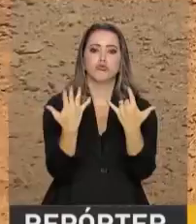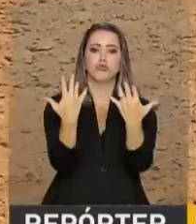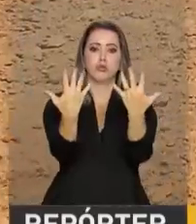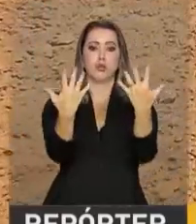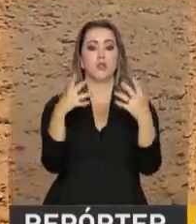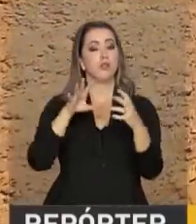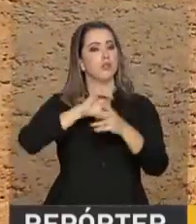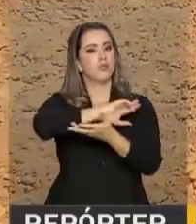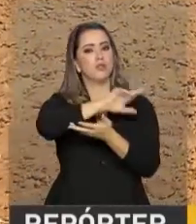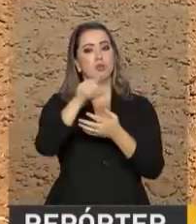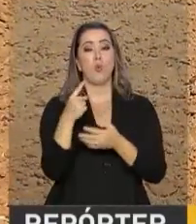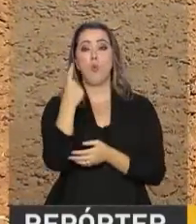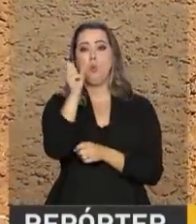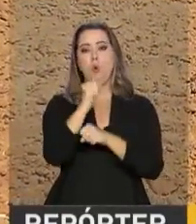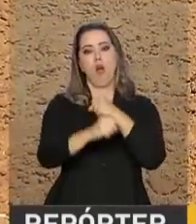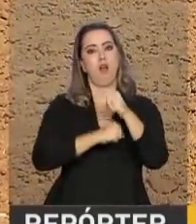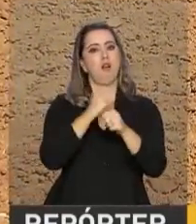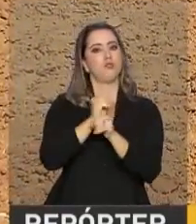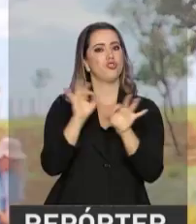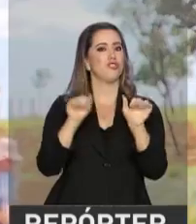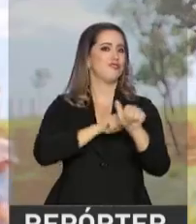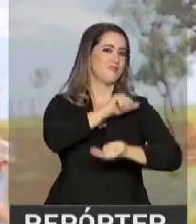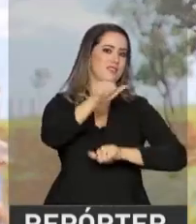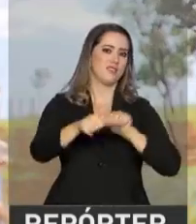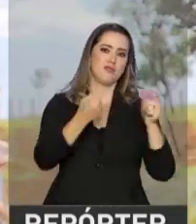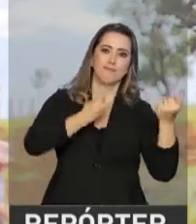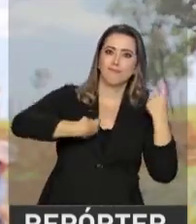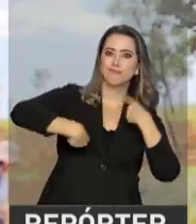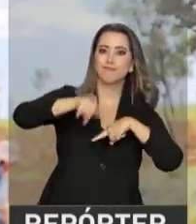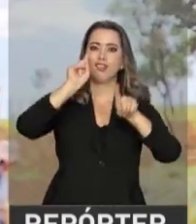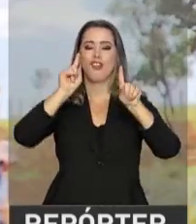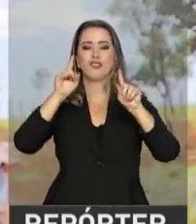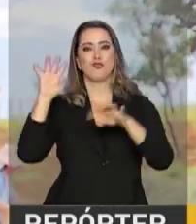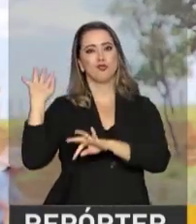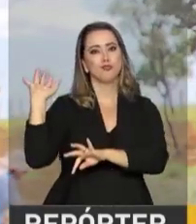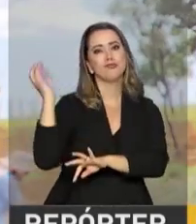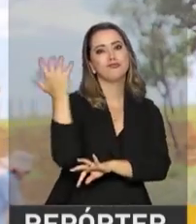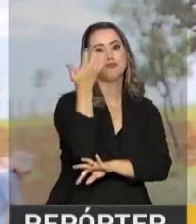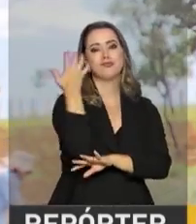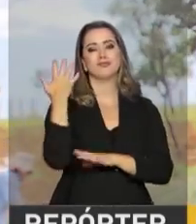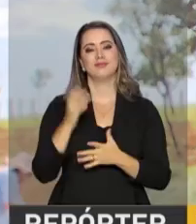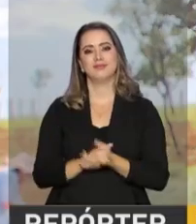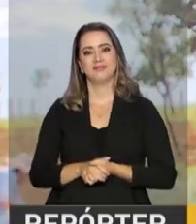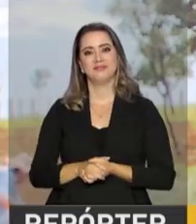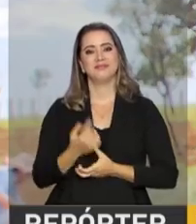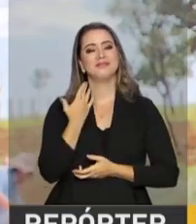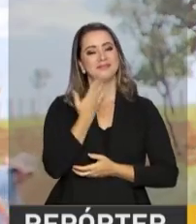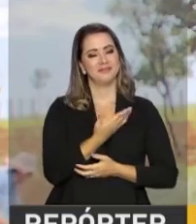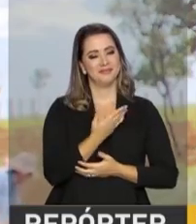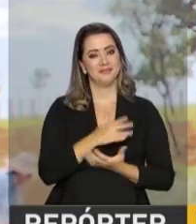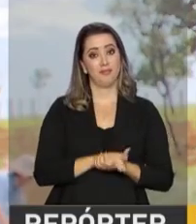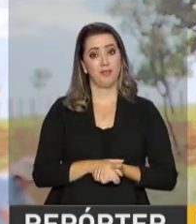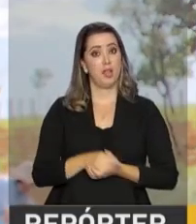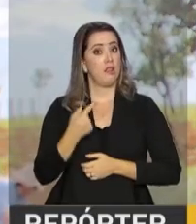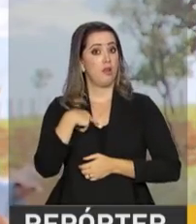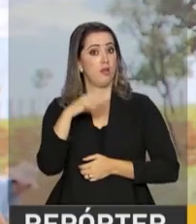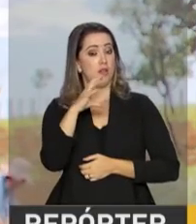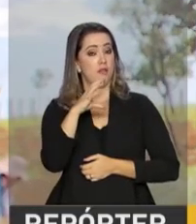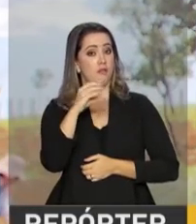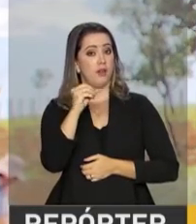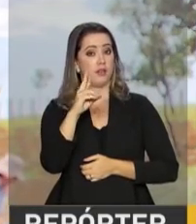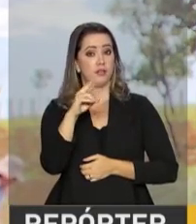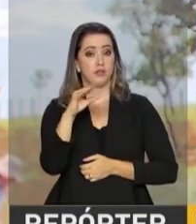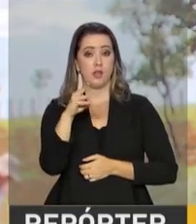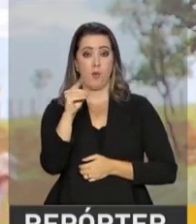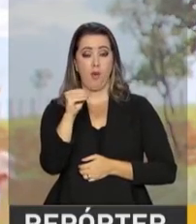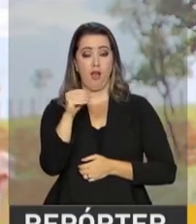ano deve ter cara de cerrado novamente o cerrado nativo também ele na verdade ele tem essa capacidade de infiltrar mais